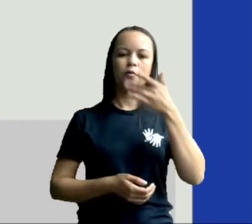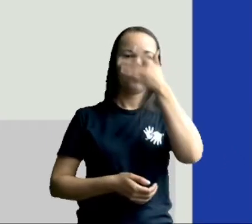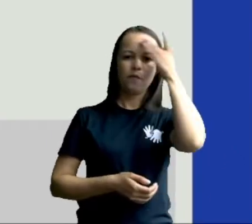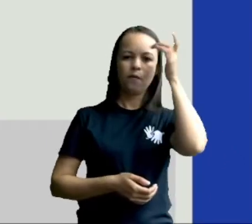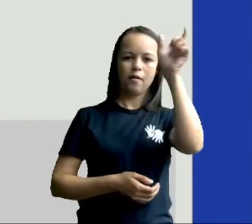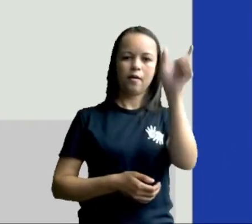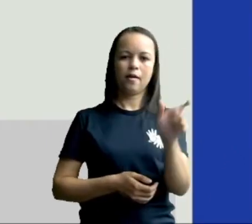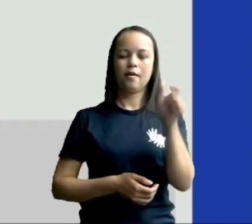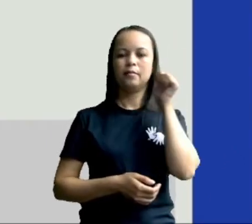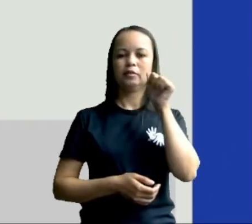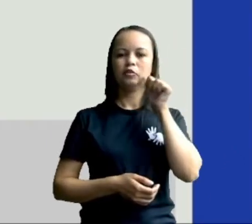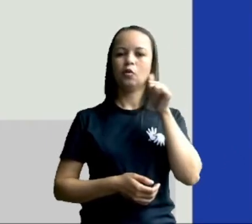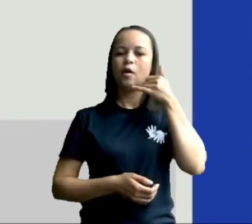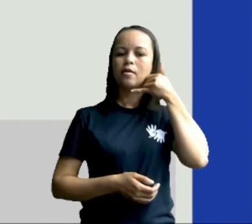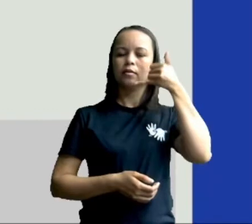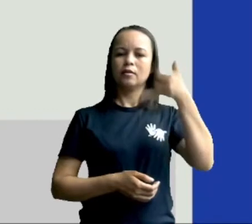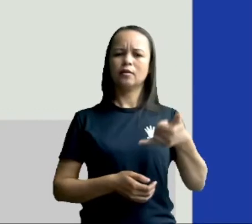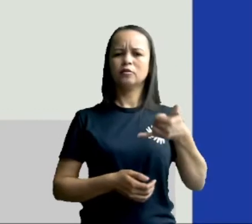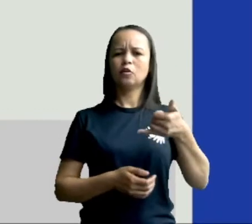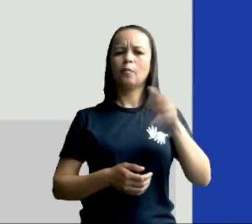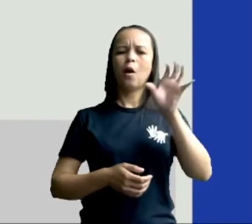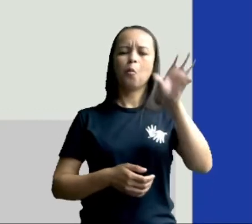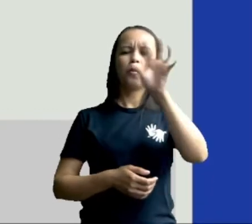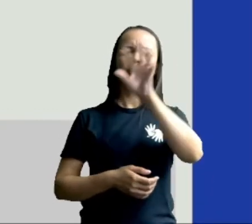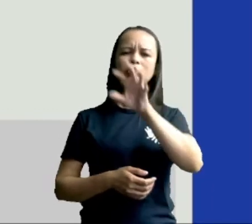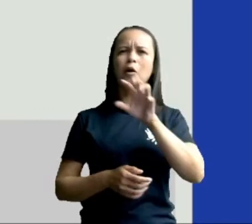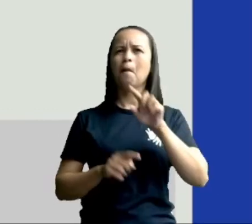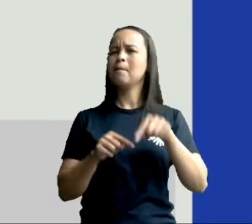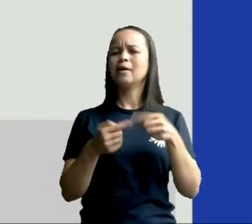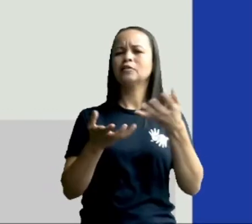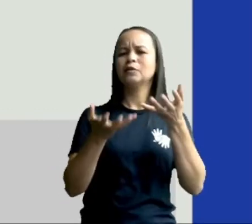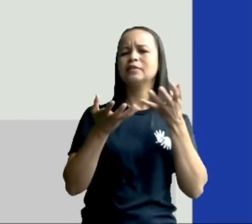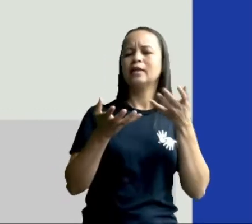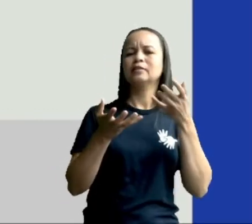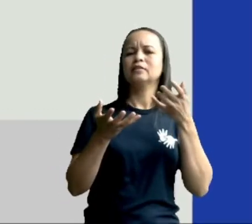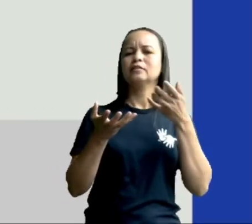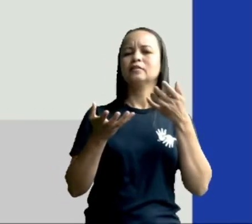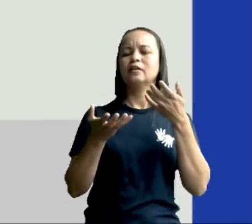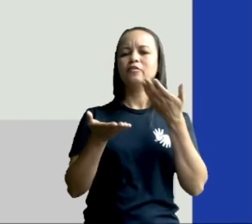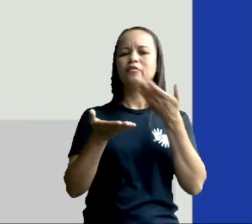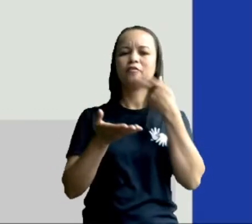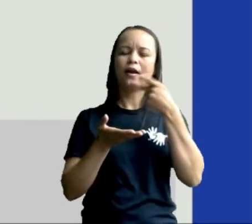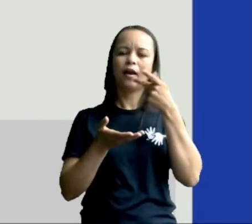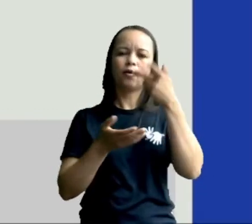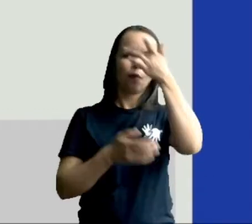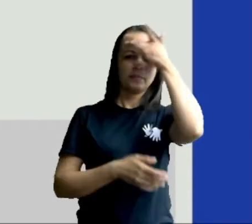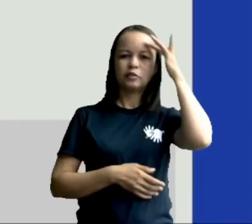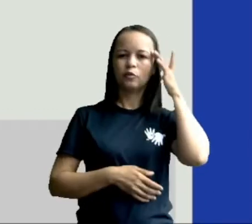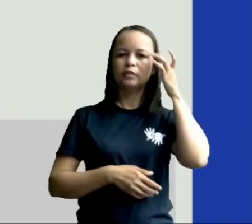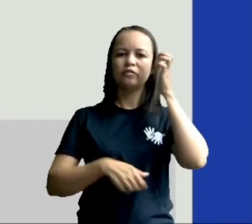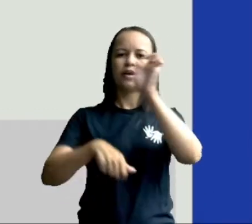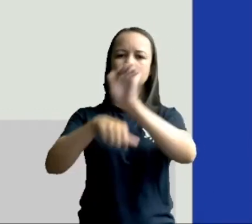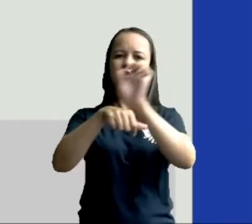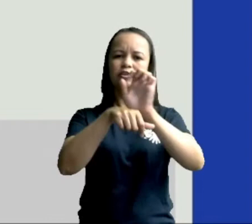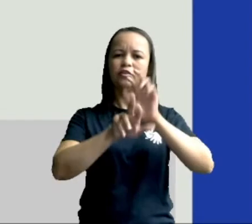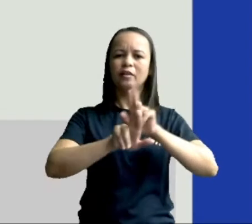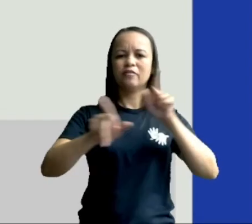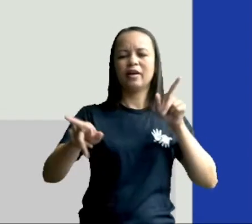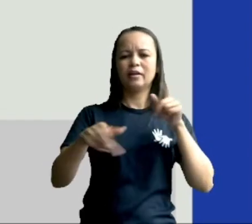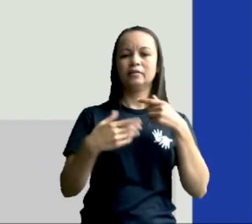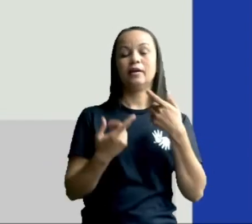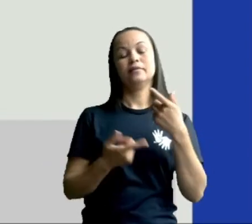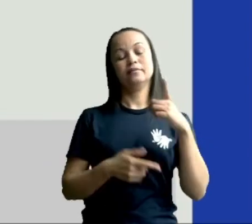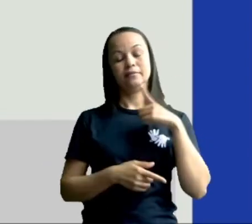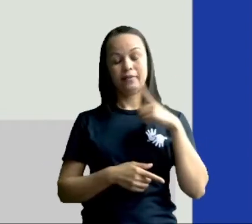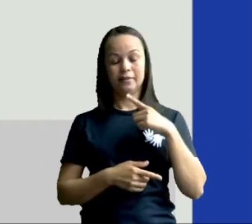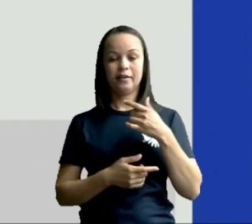o telefone fazia só para aquela região. Mas e se eu quisesse falar com uma pessoa que estivesse em um outro estado? Como é que faria? Aí teria que se